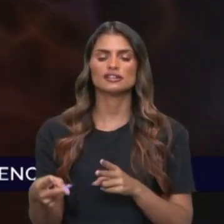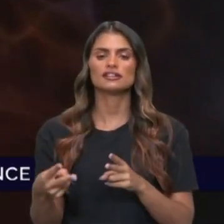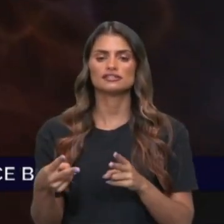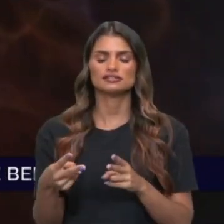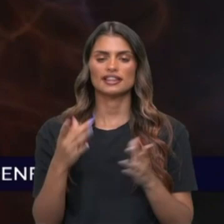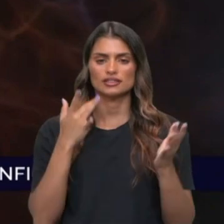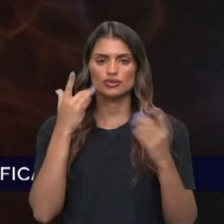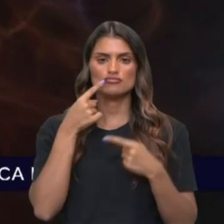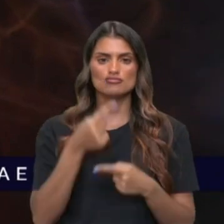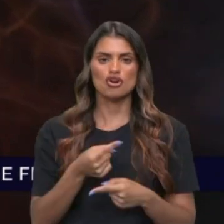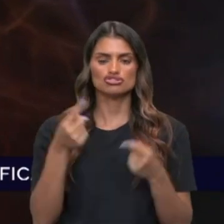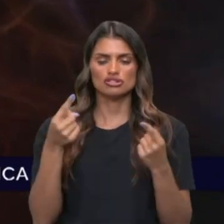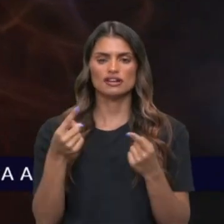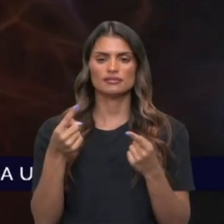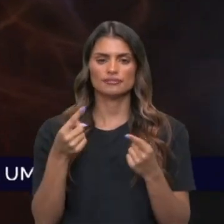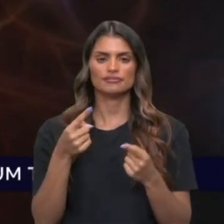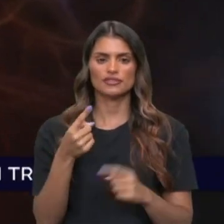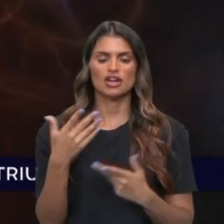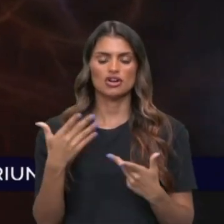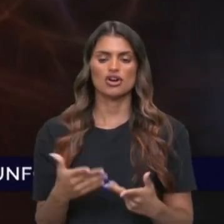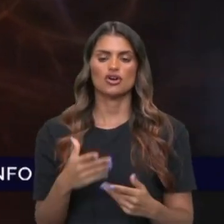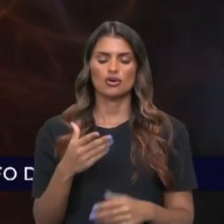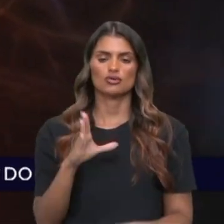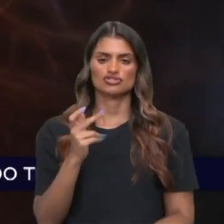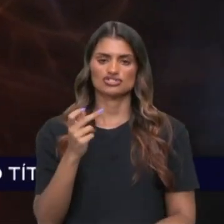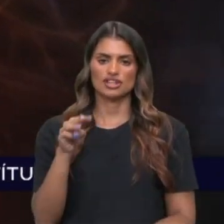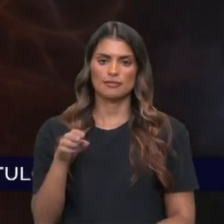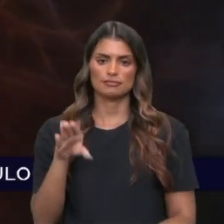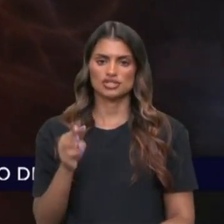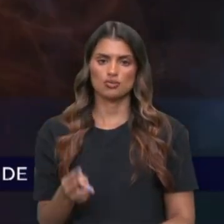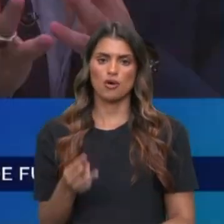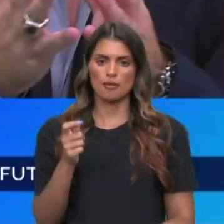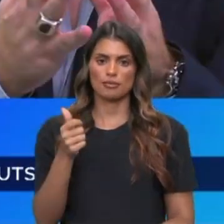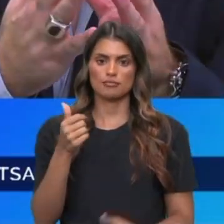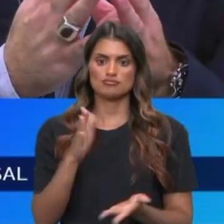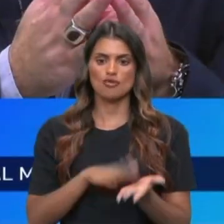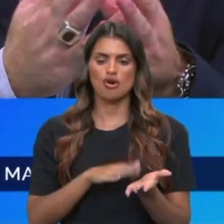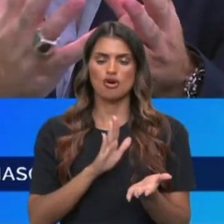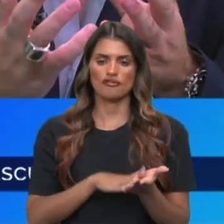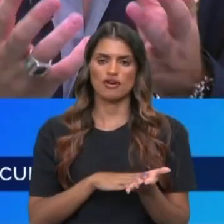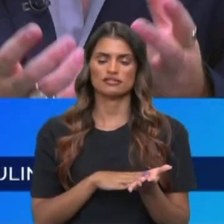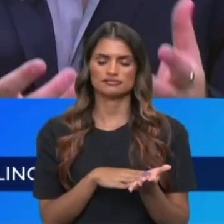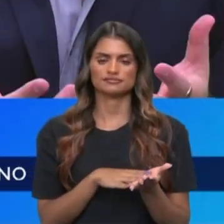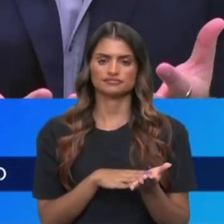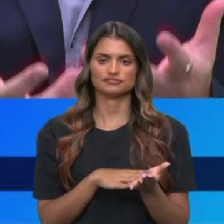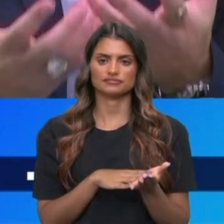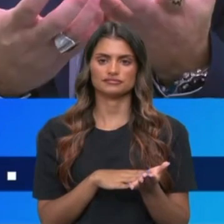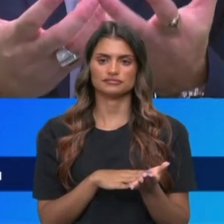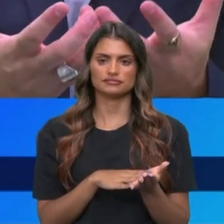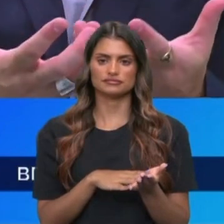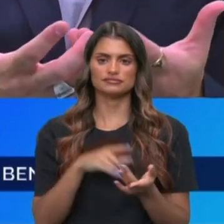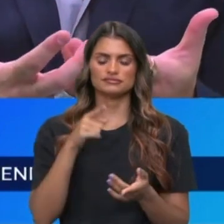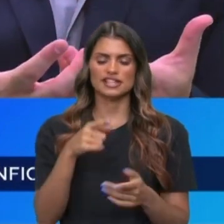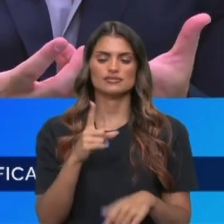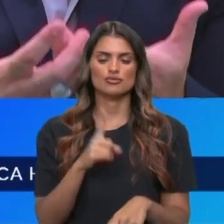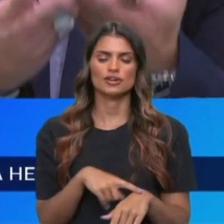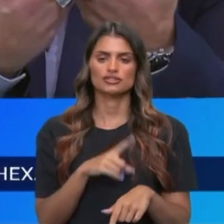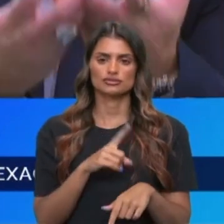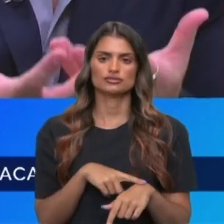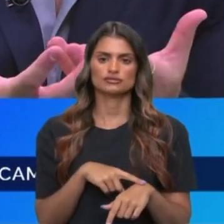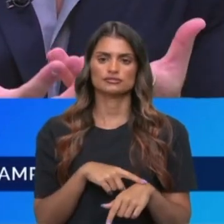Big Bang diz. E é aquilo que agora o James Webb comprova. Diz a teoria Big Bang que foi nessa altura que aparecem